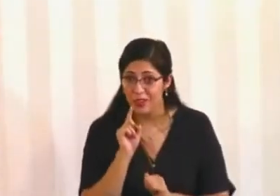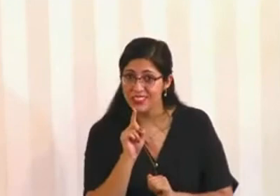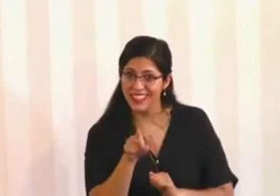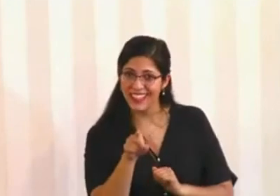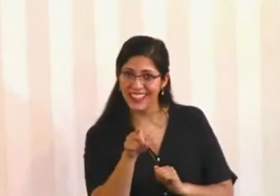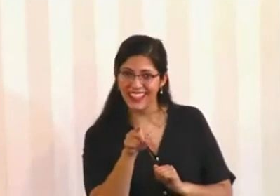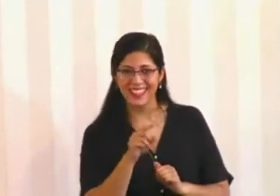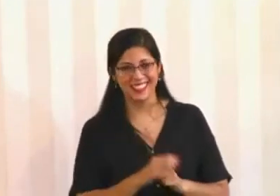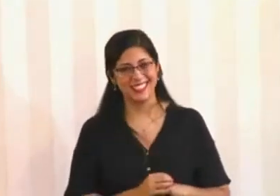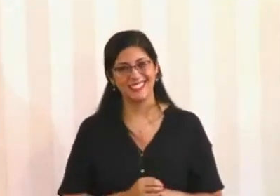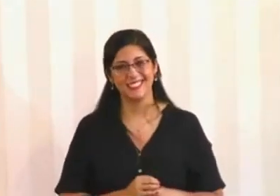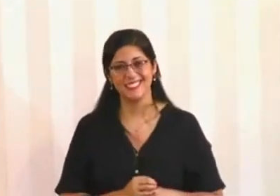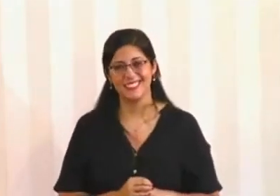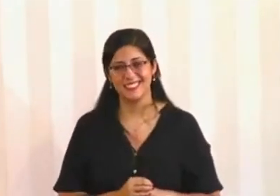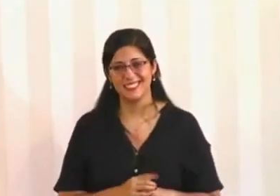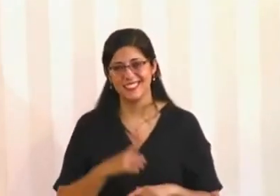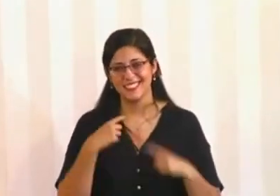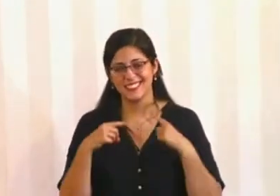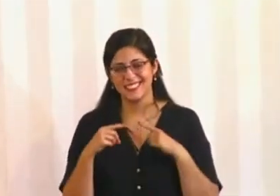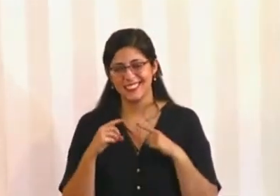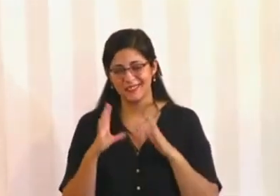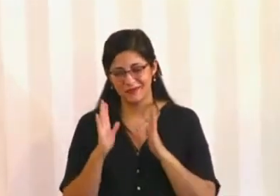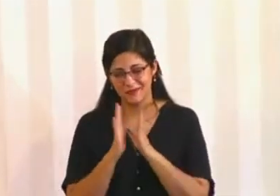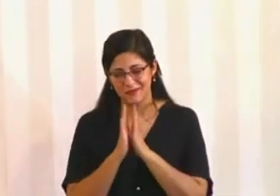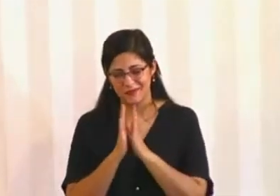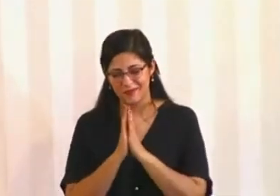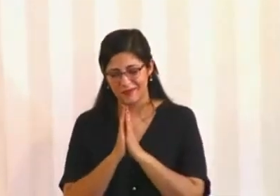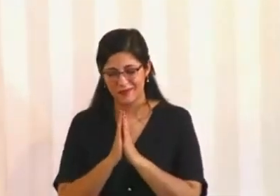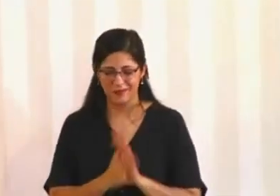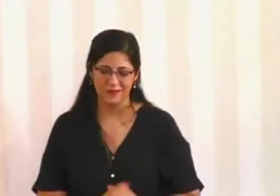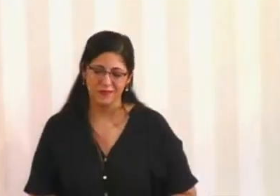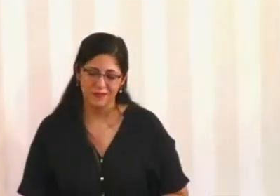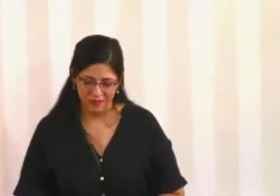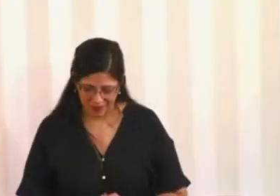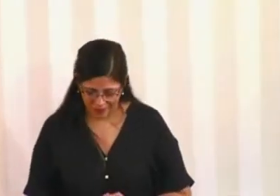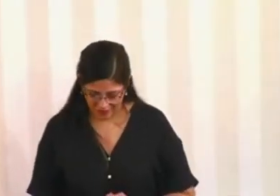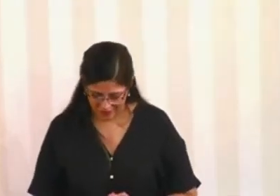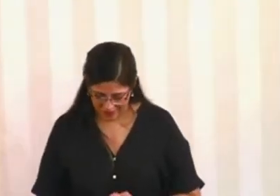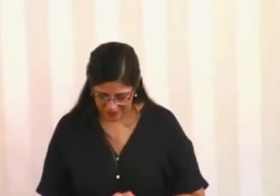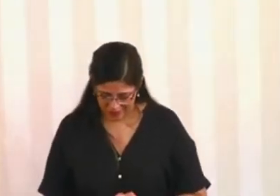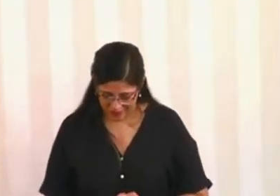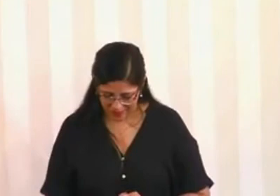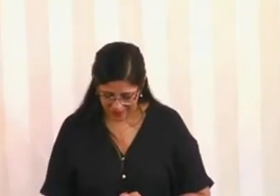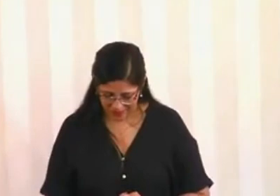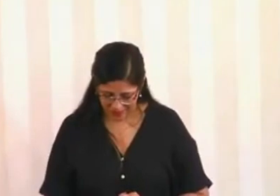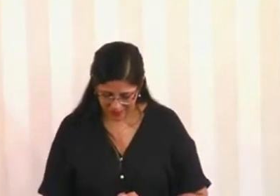com você. Abaixe a sua cabeça, vamos orar?